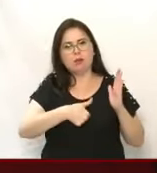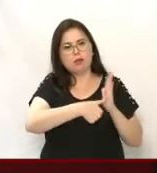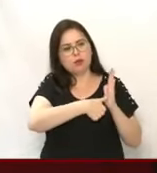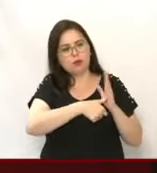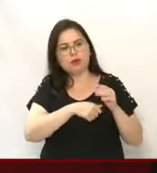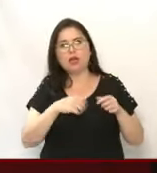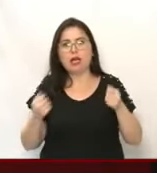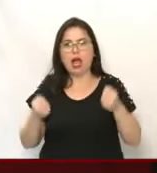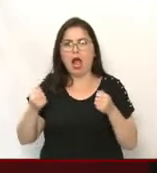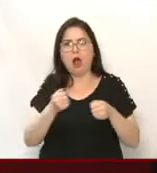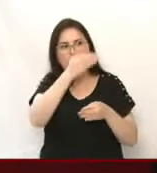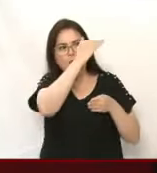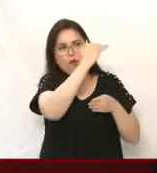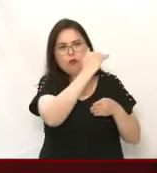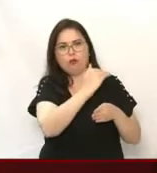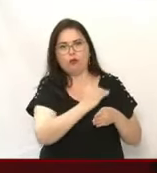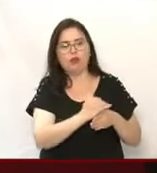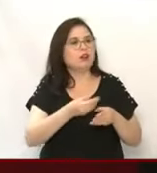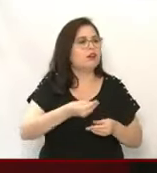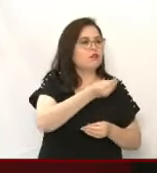emprego ou então me dê comida.